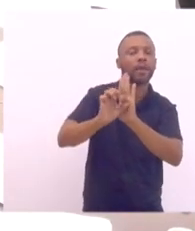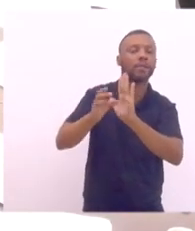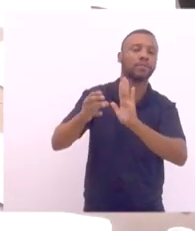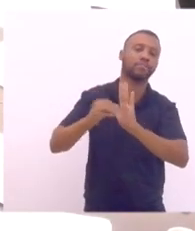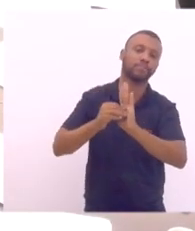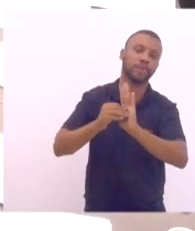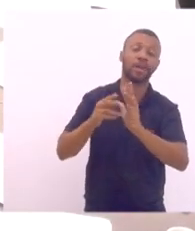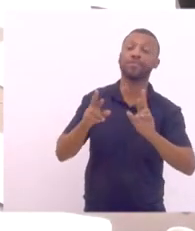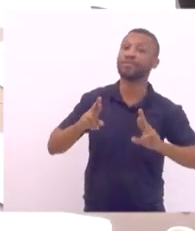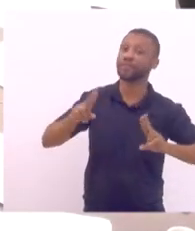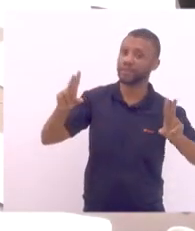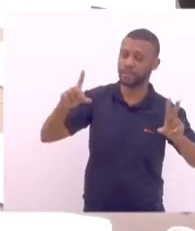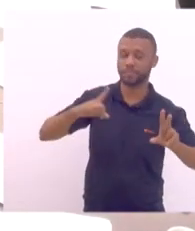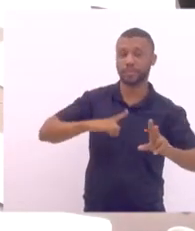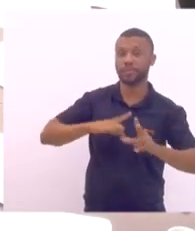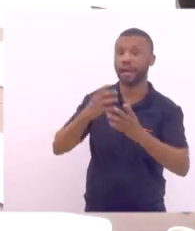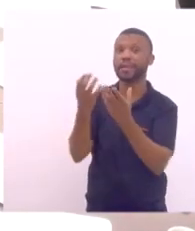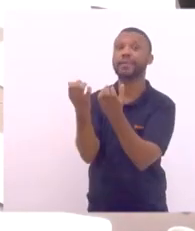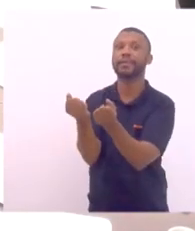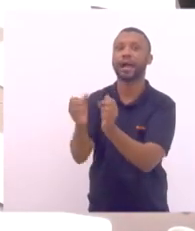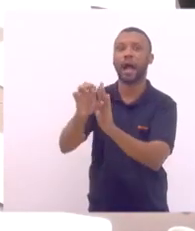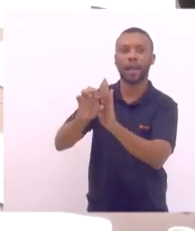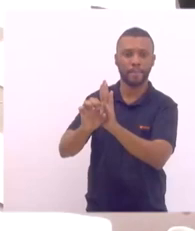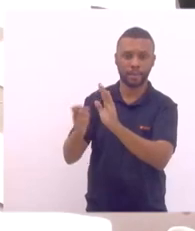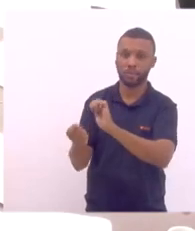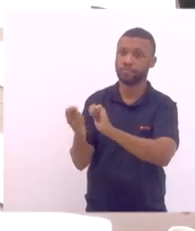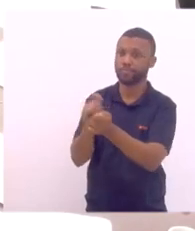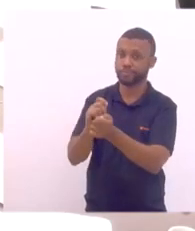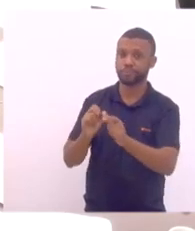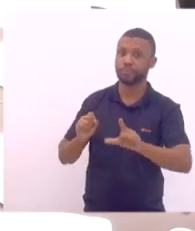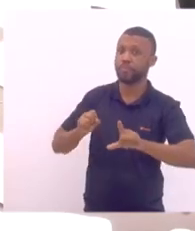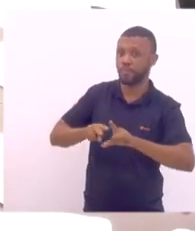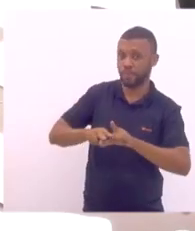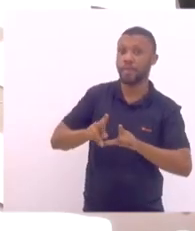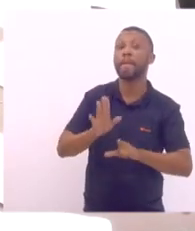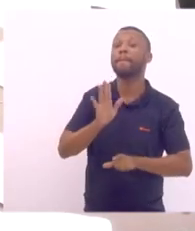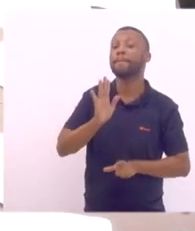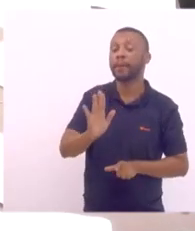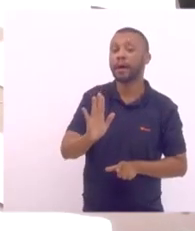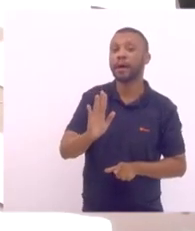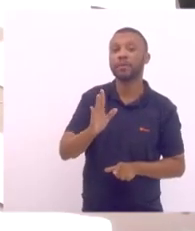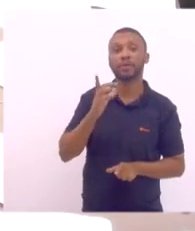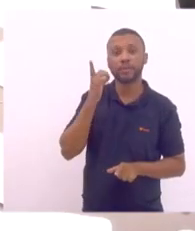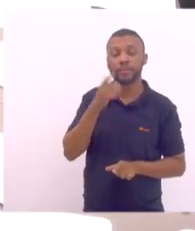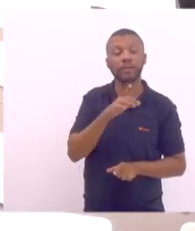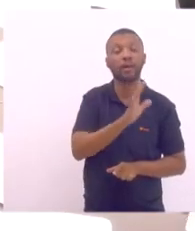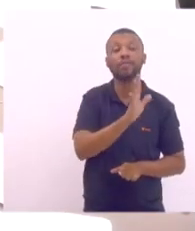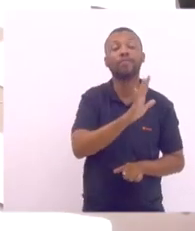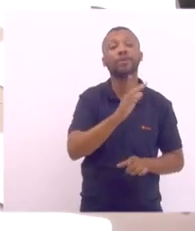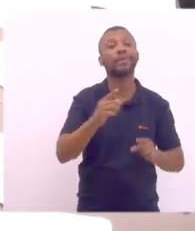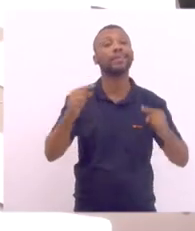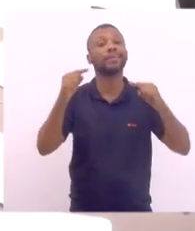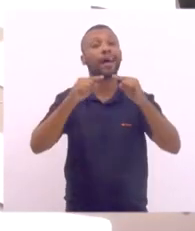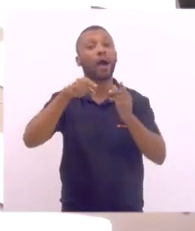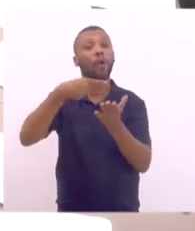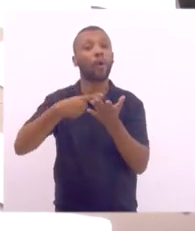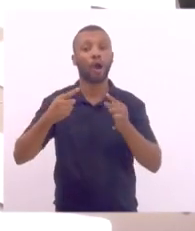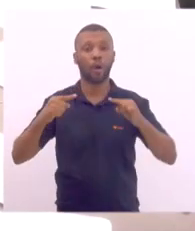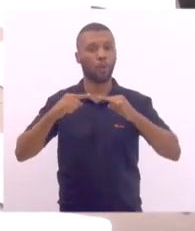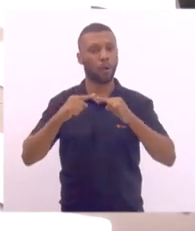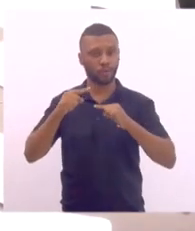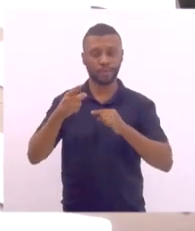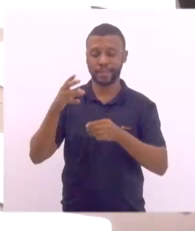para acatar o que vai ser emendado. Deixa eu ouvir o deputado Eurico. Foi um acordo que foi feito na Casa Civil. Esse projeto